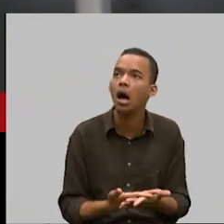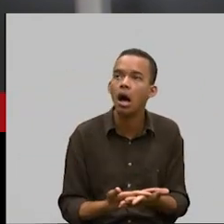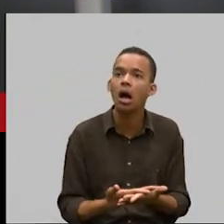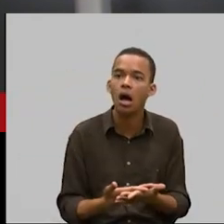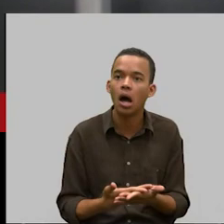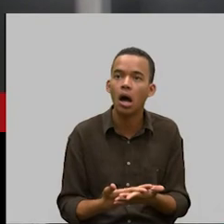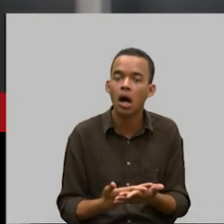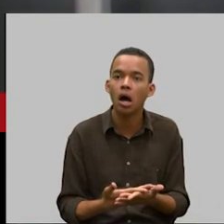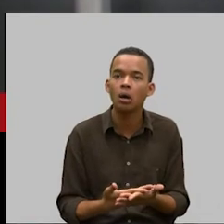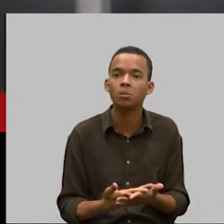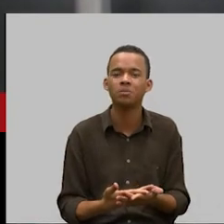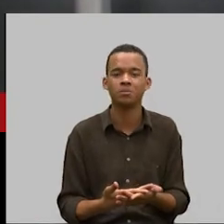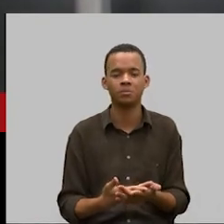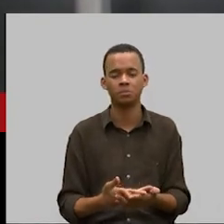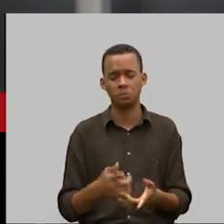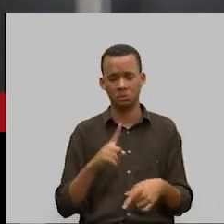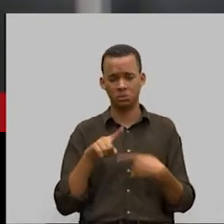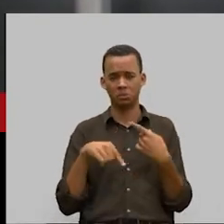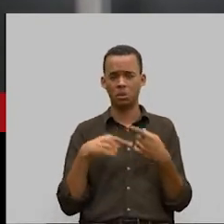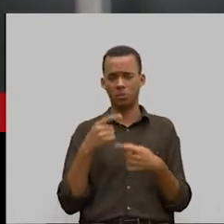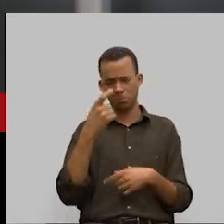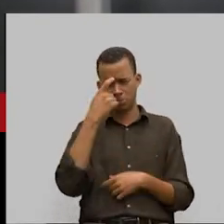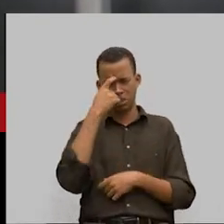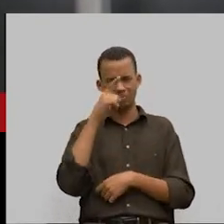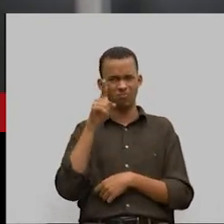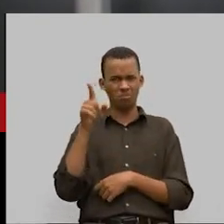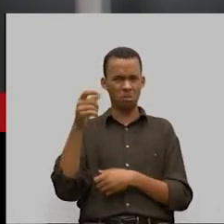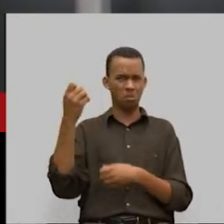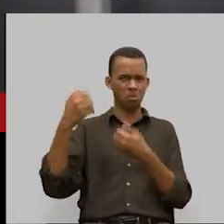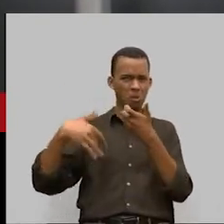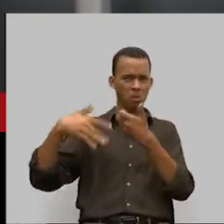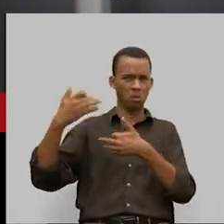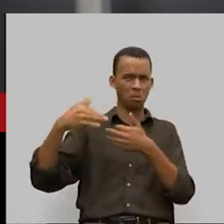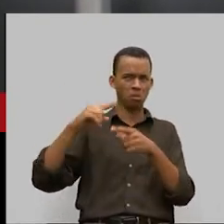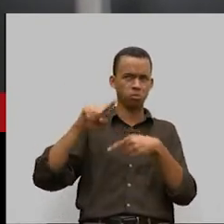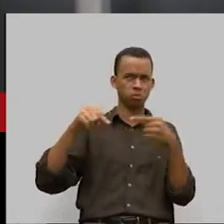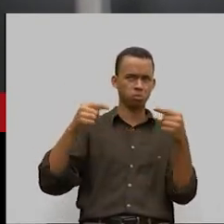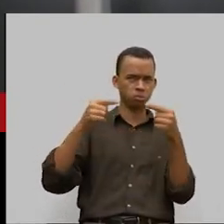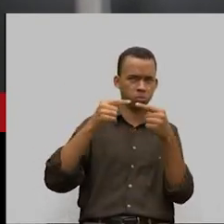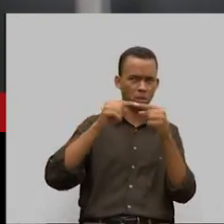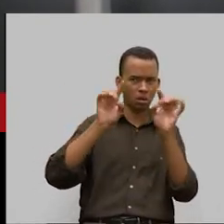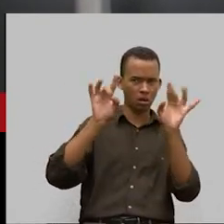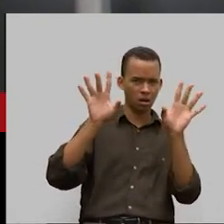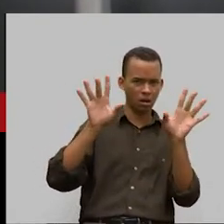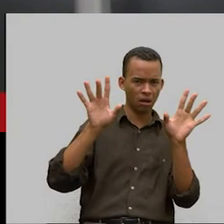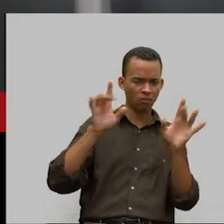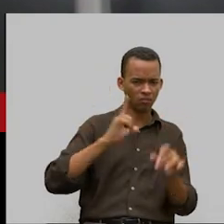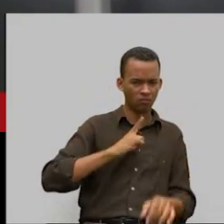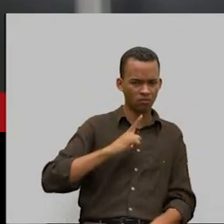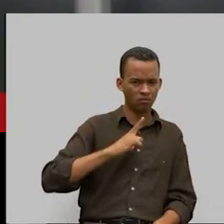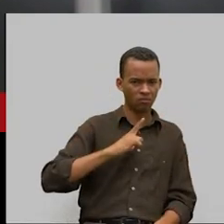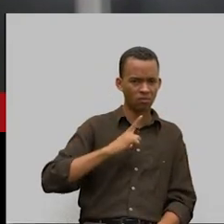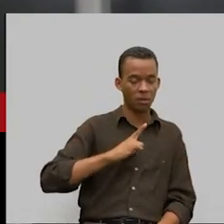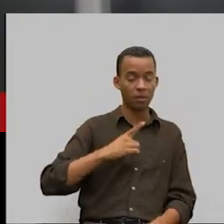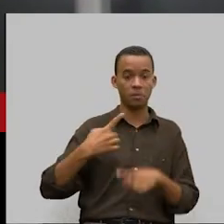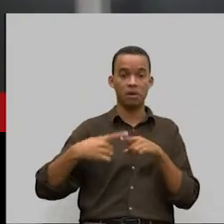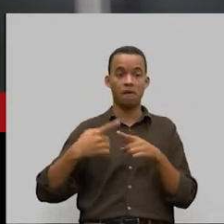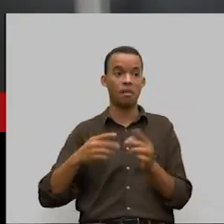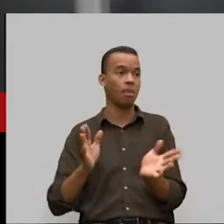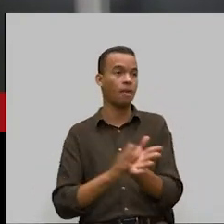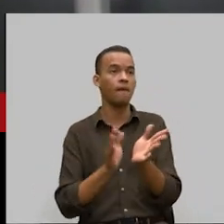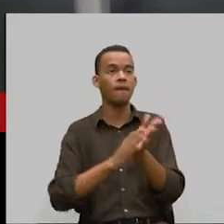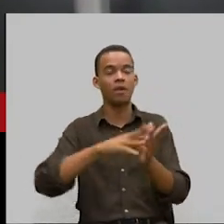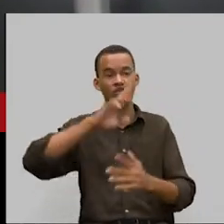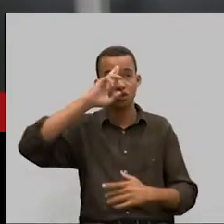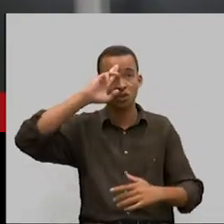lá Mas será que ele vai cumprir isso tudo que ele tá falando será que vai cumprir E no fim ele colocou os diretor lá em cima voltou todo